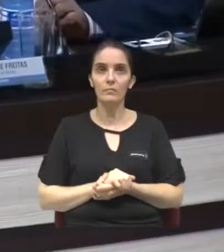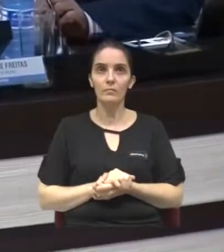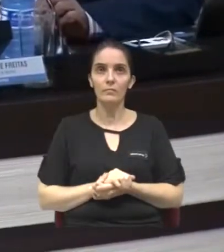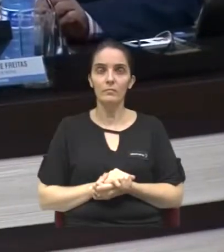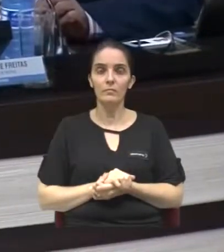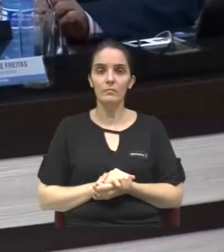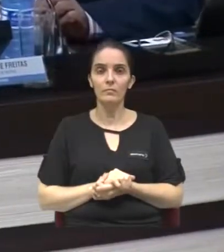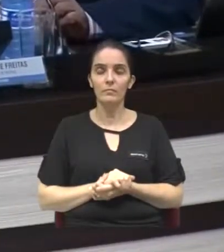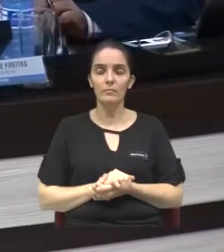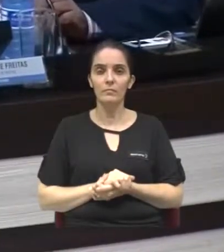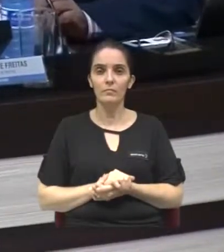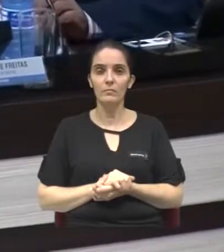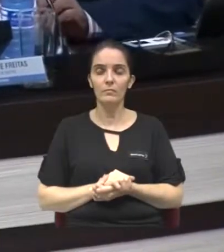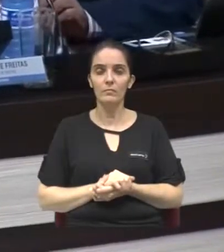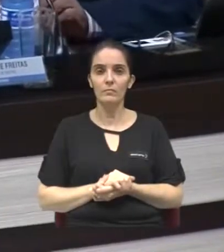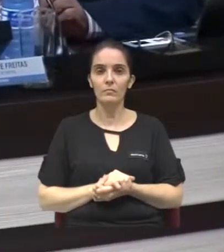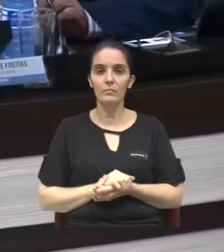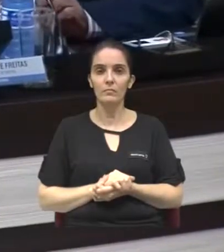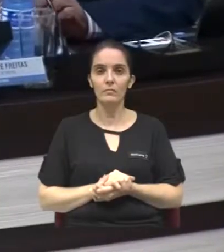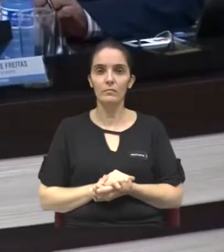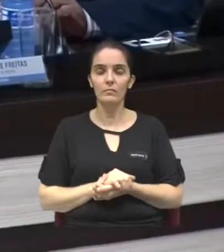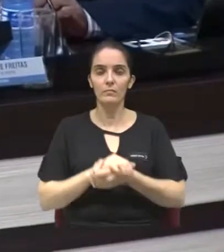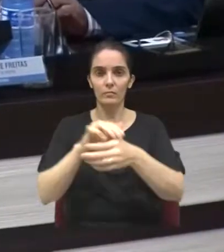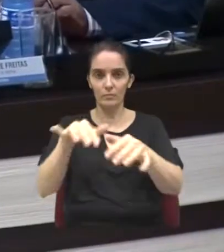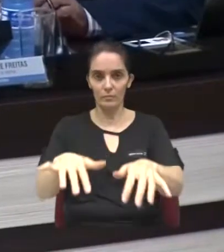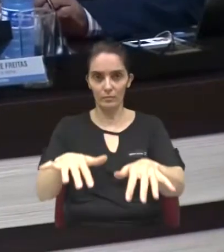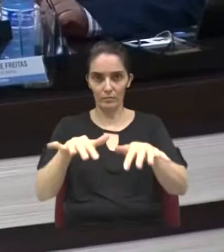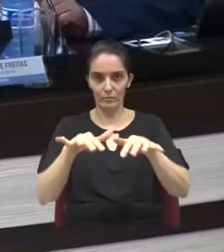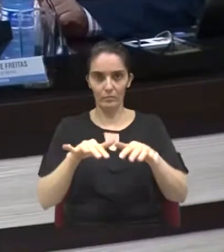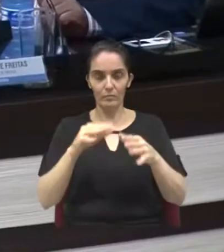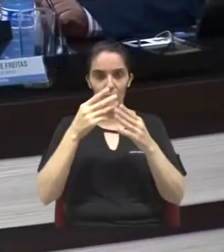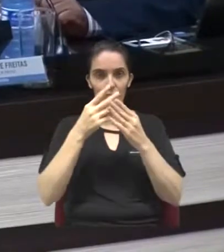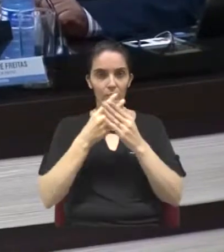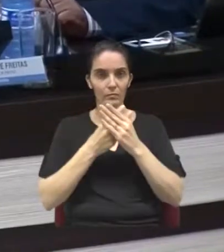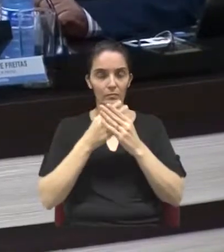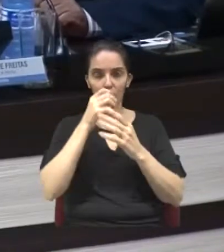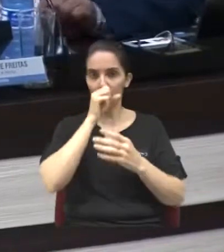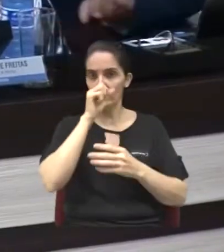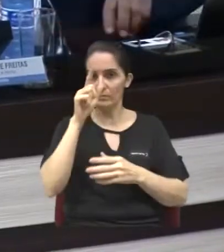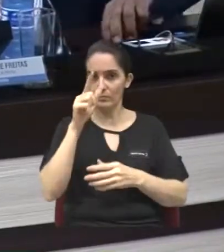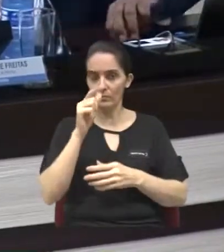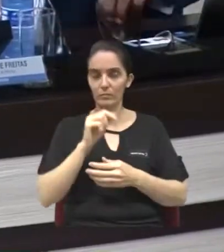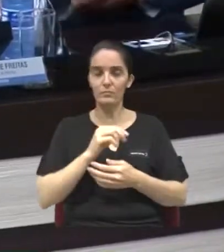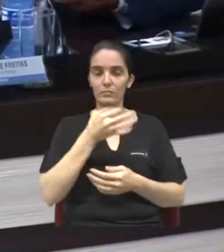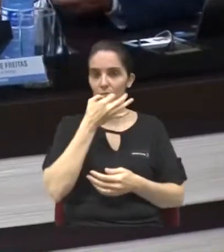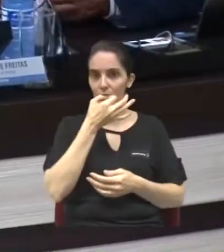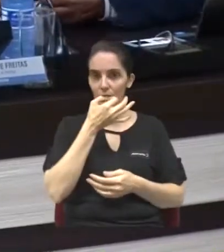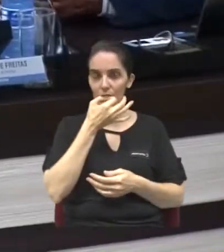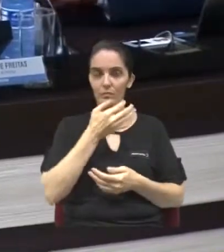do parecer especial. Egrégio plenário da Câmara Municipal de Limeira. Parecer.